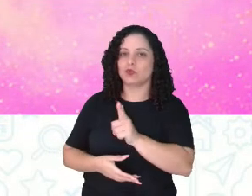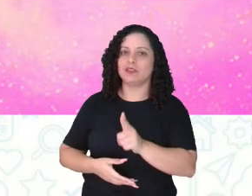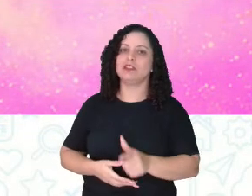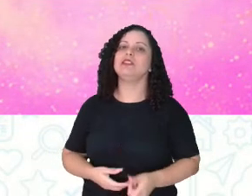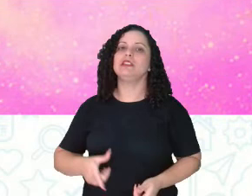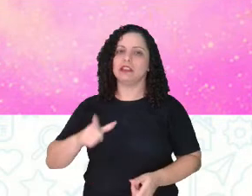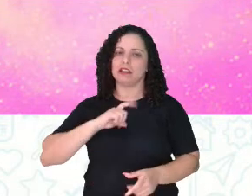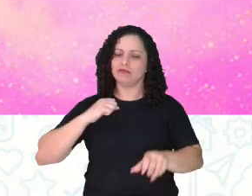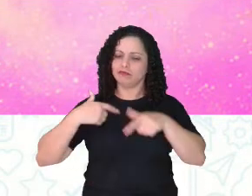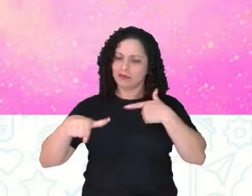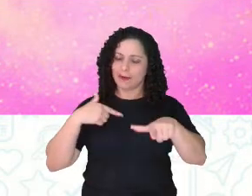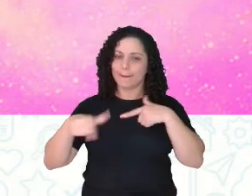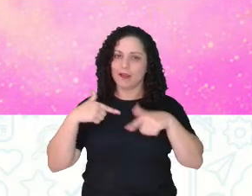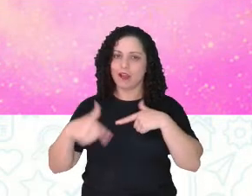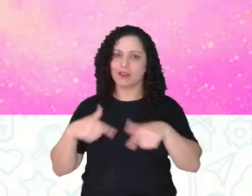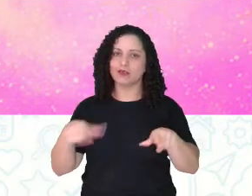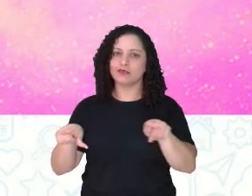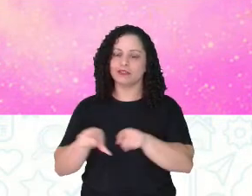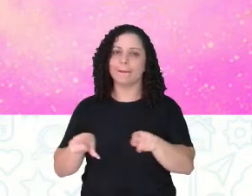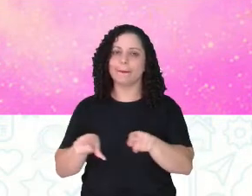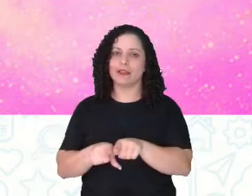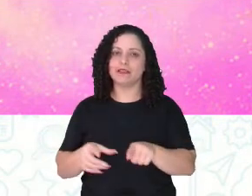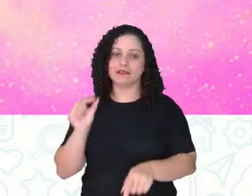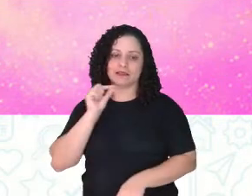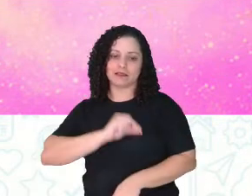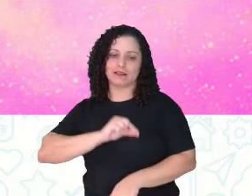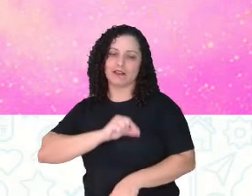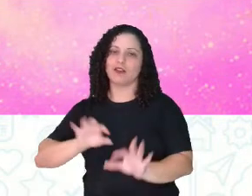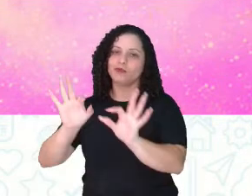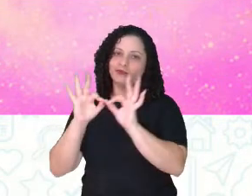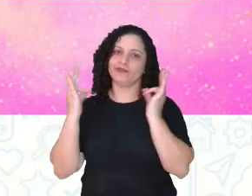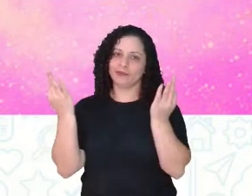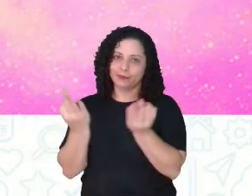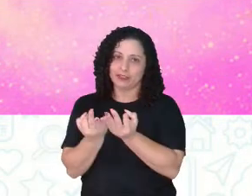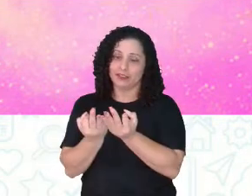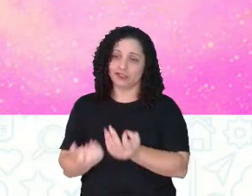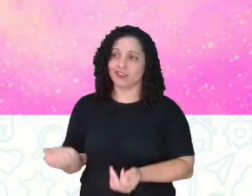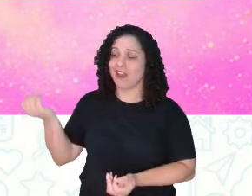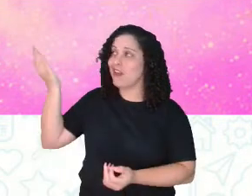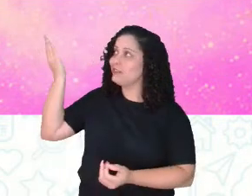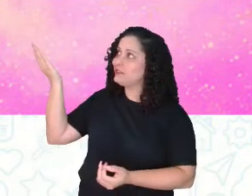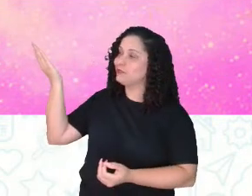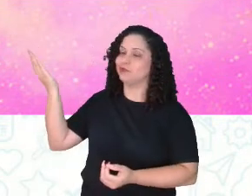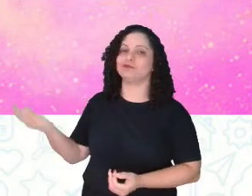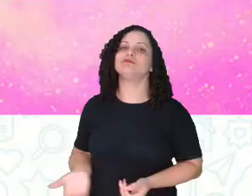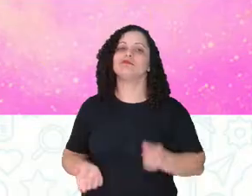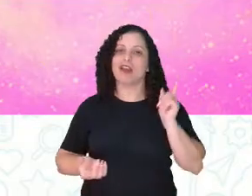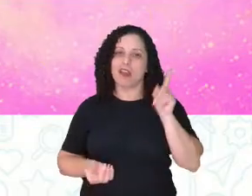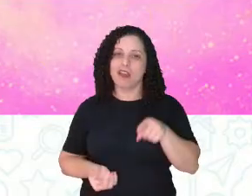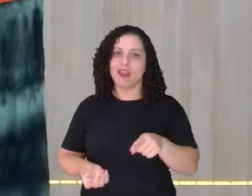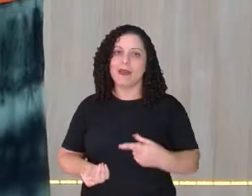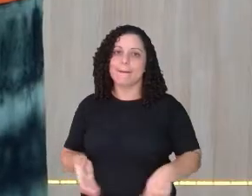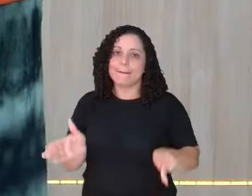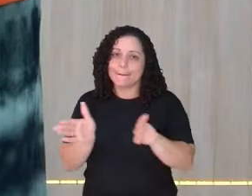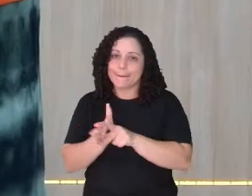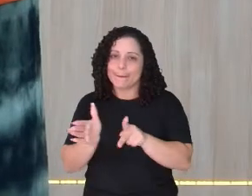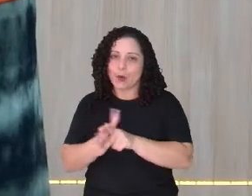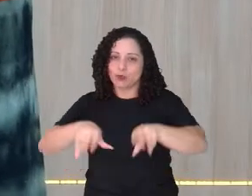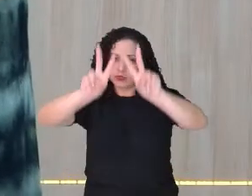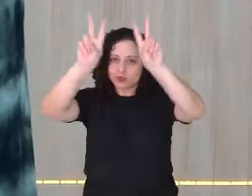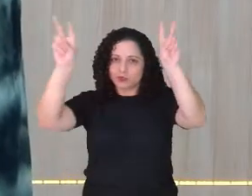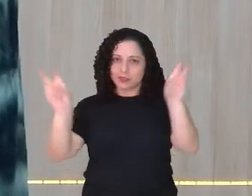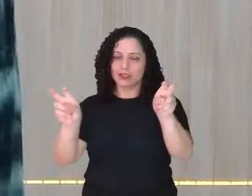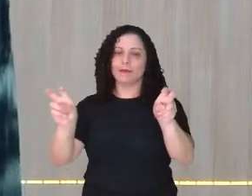empregos e mais renda para as famílias. Então, é essa, né, essa função da reforma agrária, é essa pauta